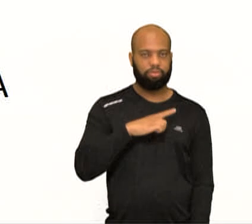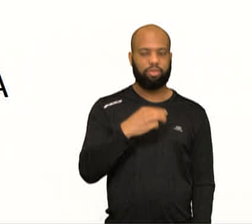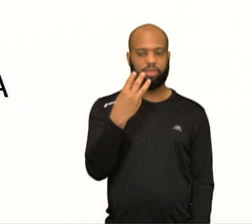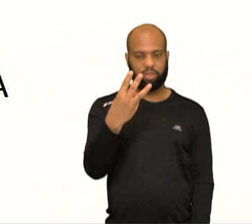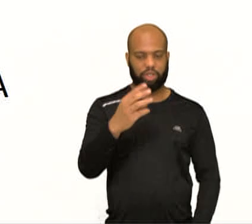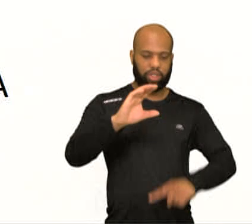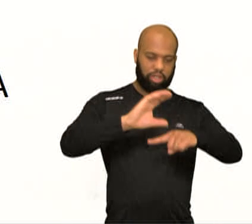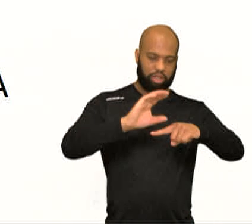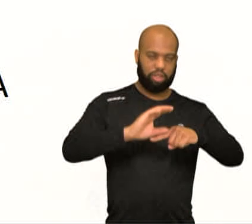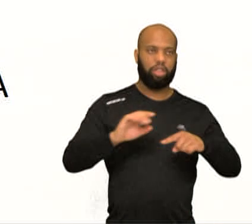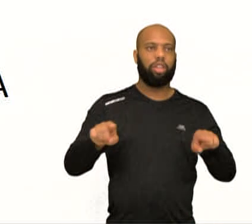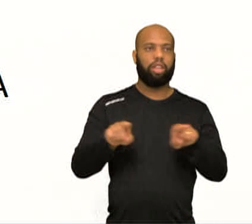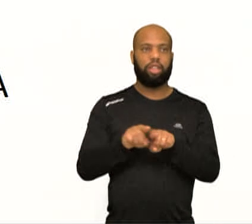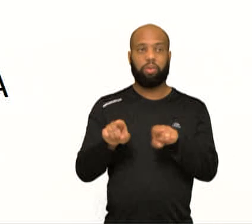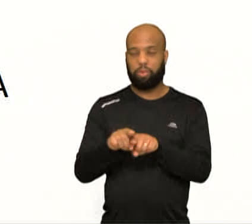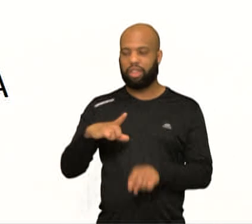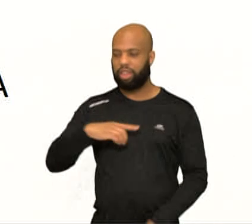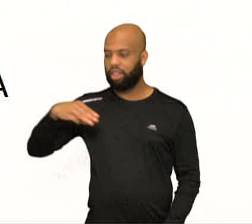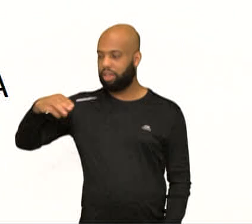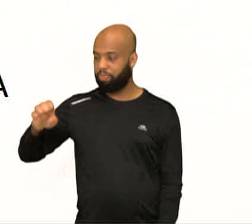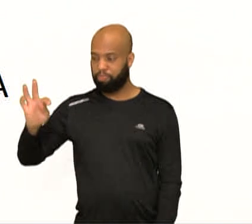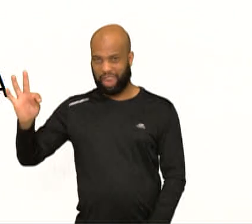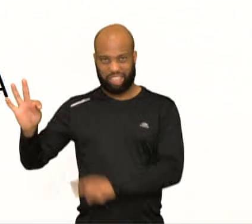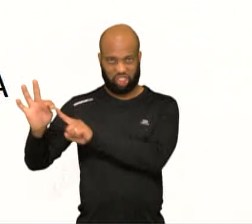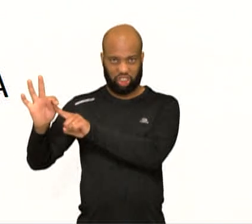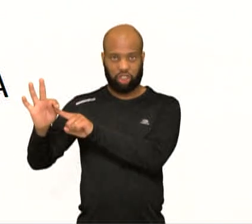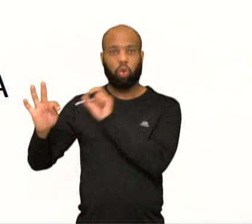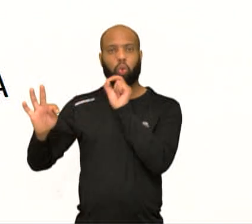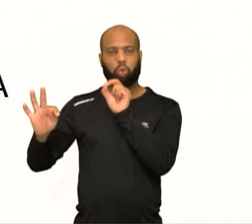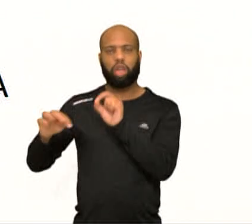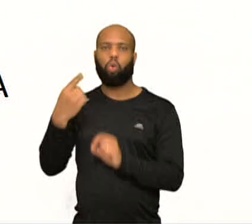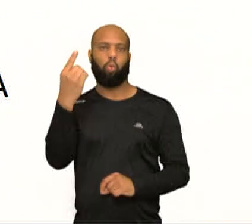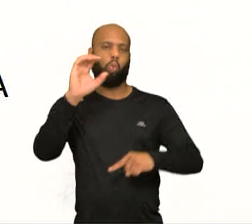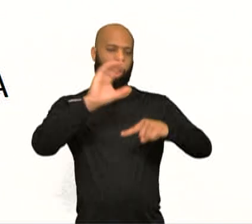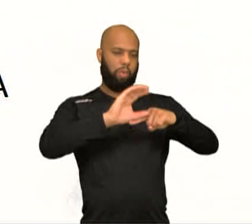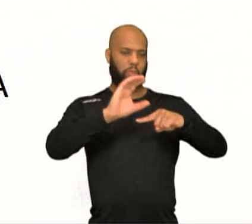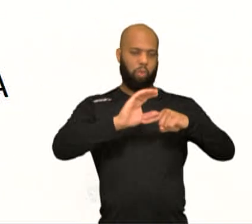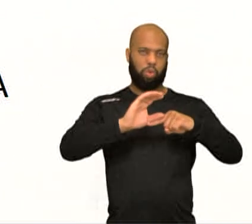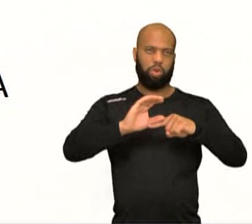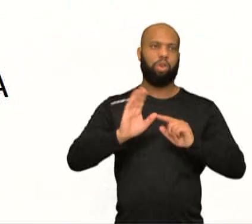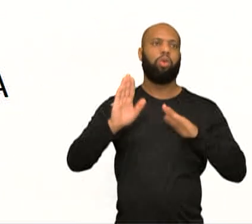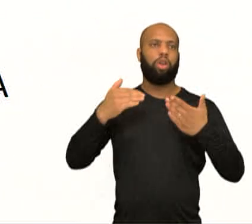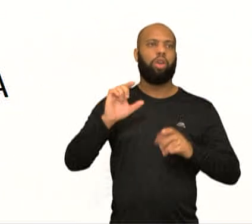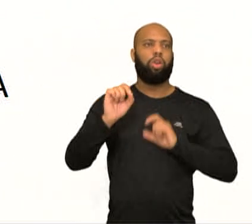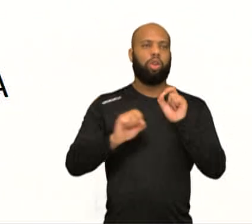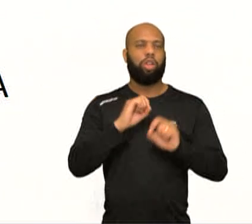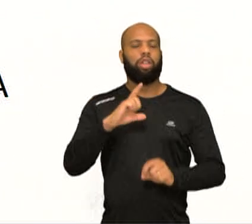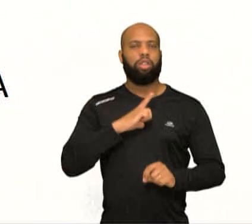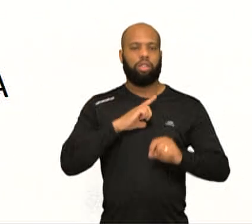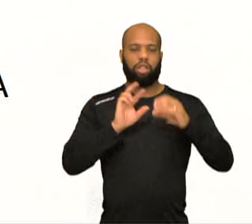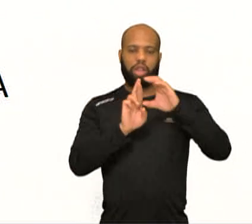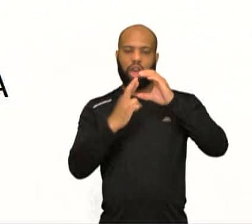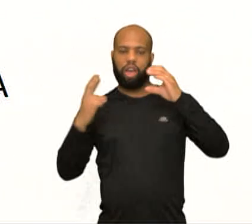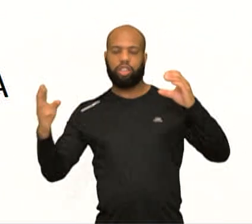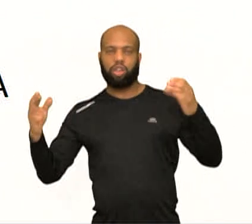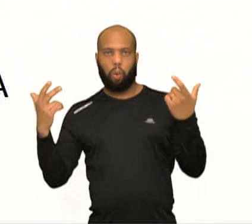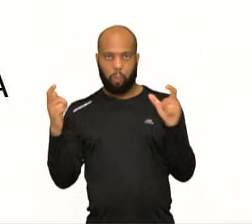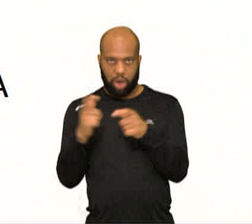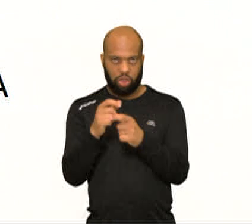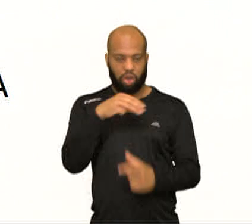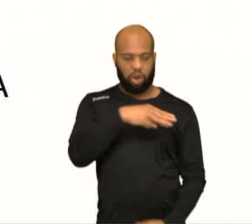carbonos. Met, o prefixo que indica 1 carbono. Então vai ser o radical de menor